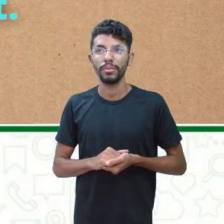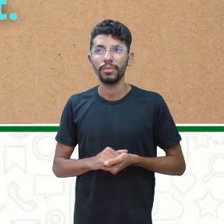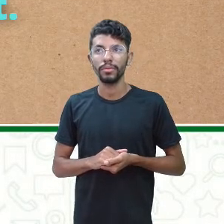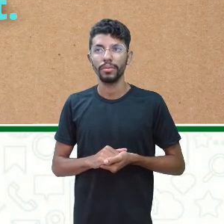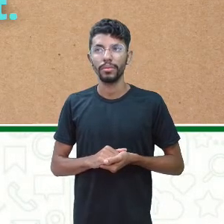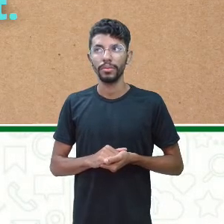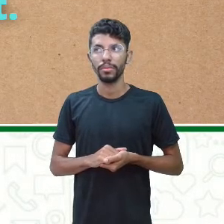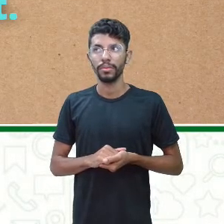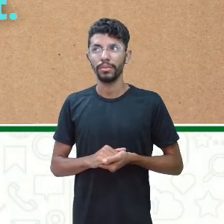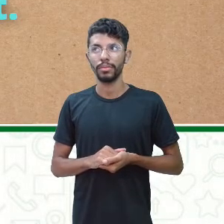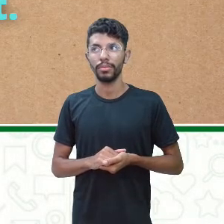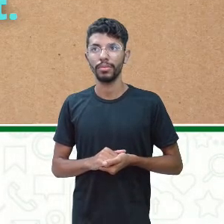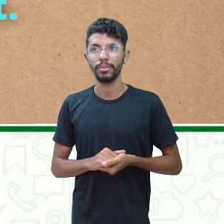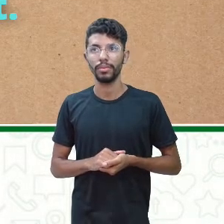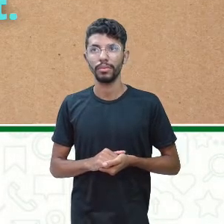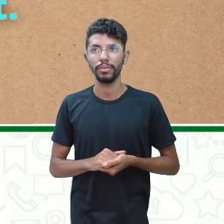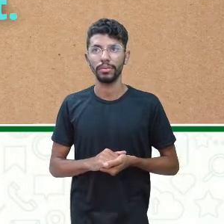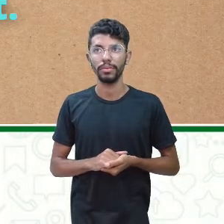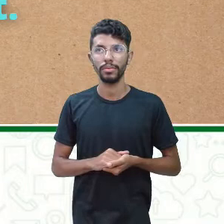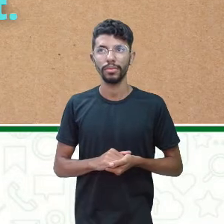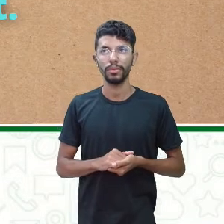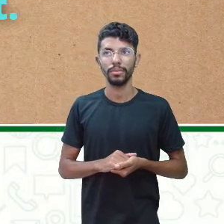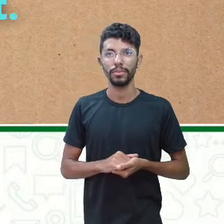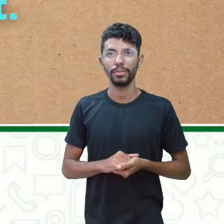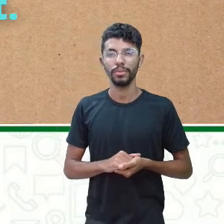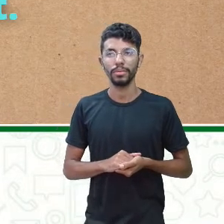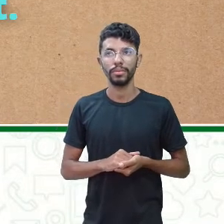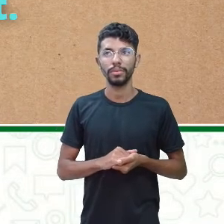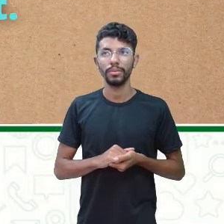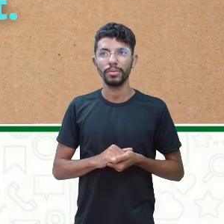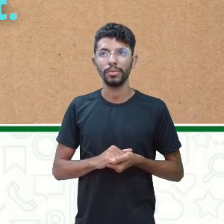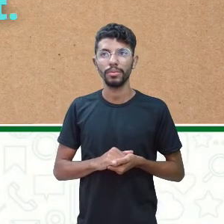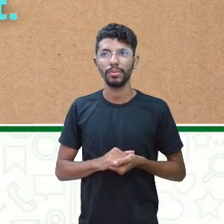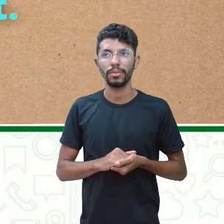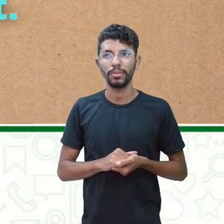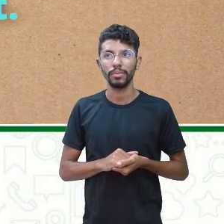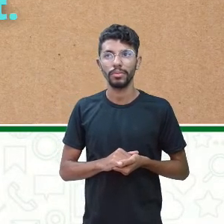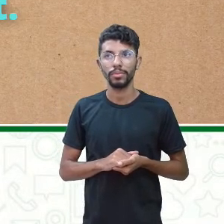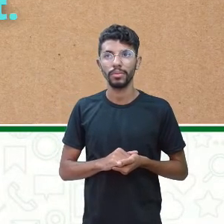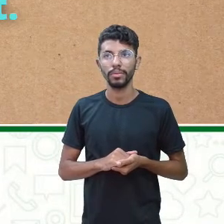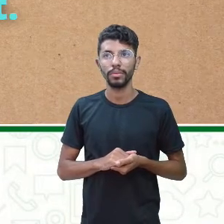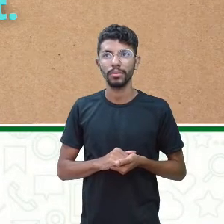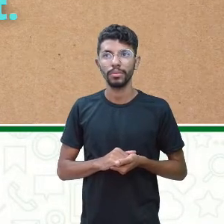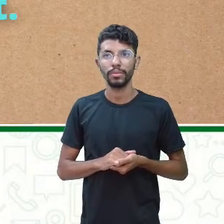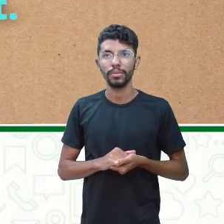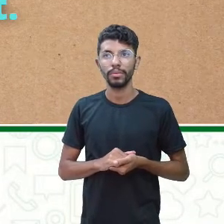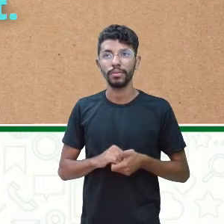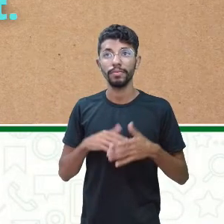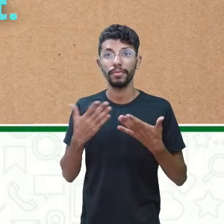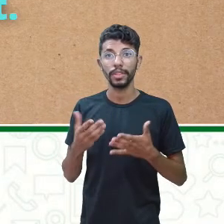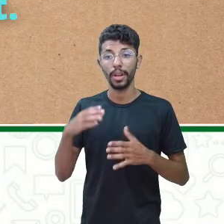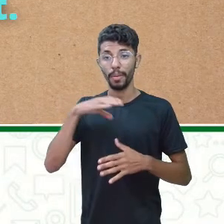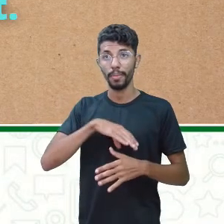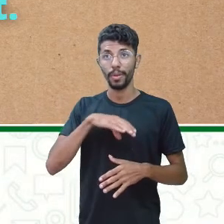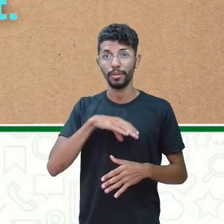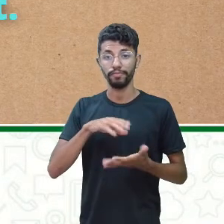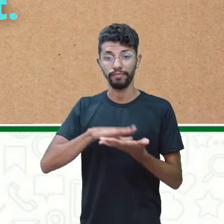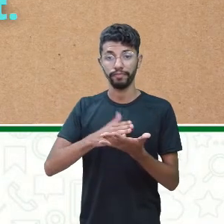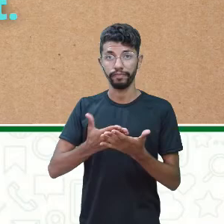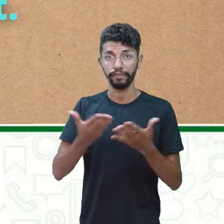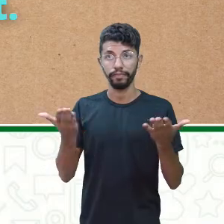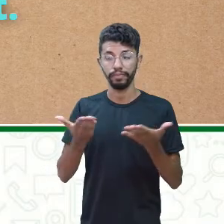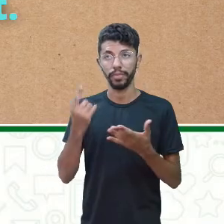opened. Don't handle the equipment. Read all information. Boa. Em português, pessoal. Então,